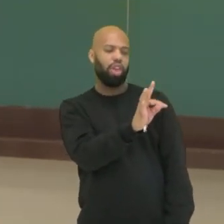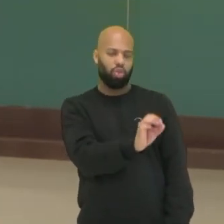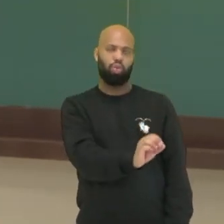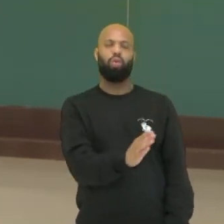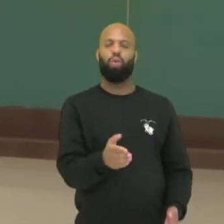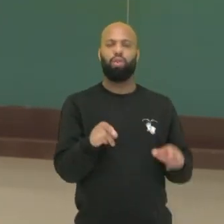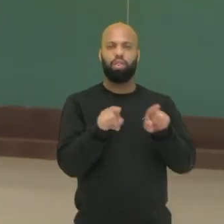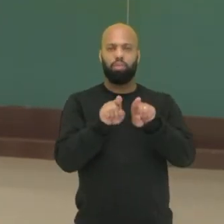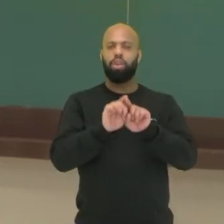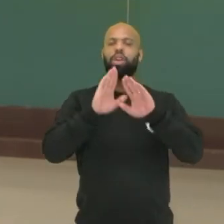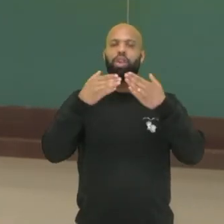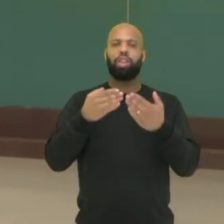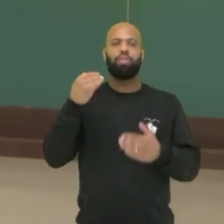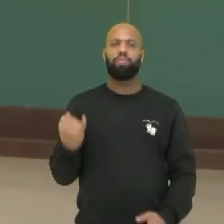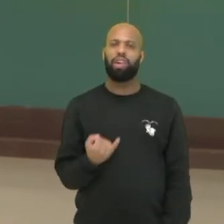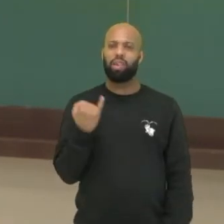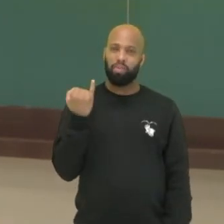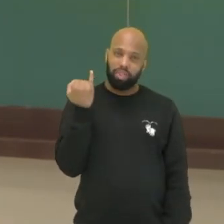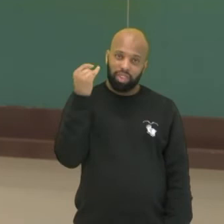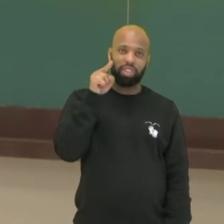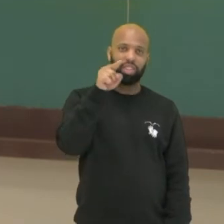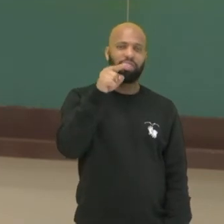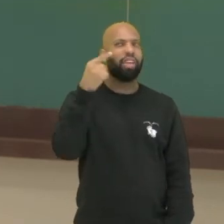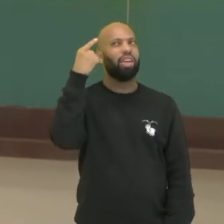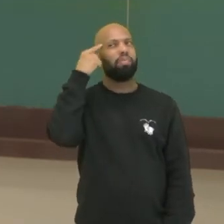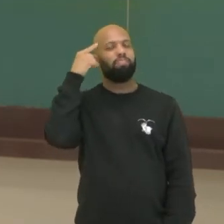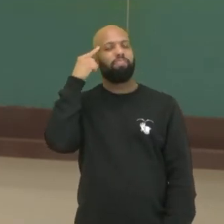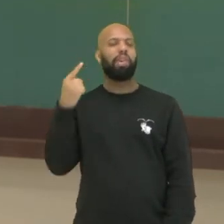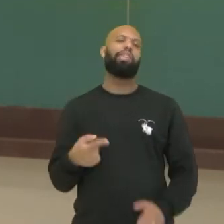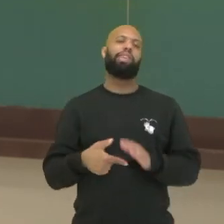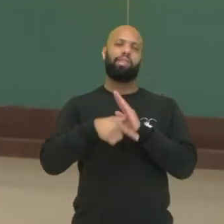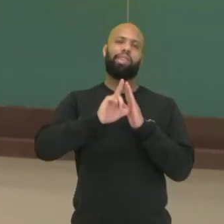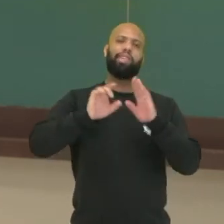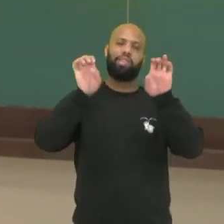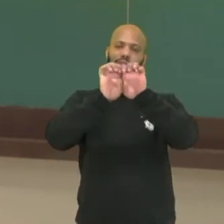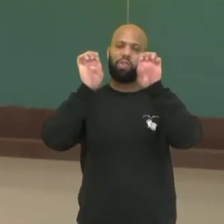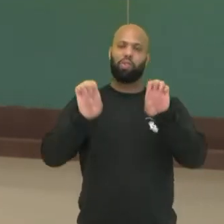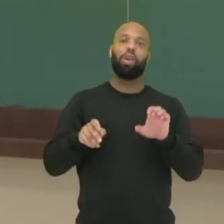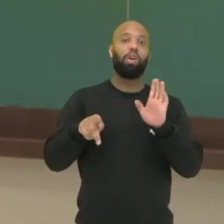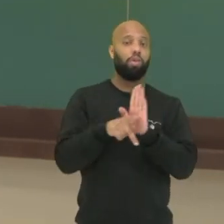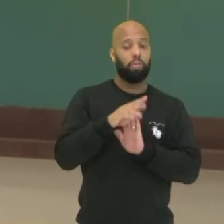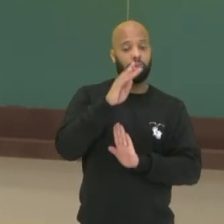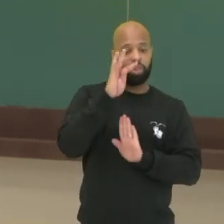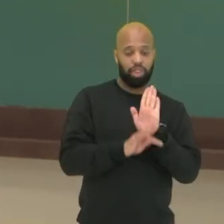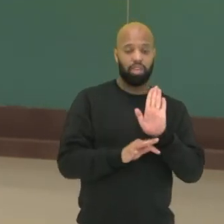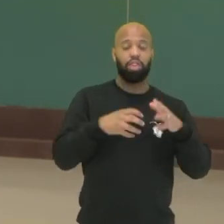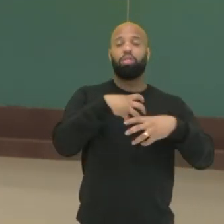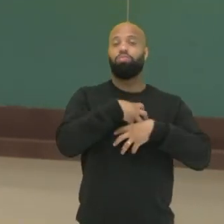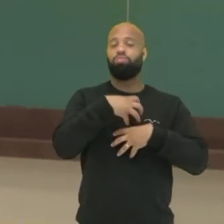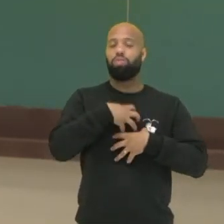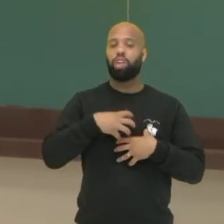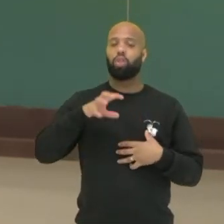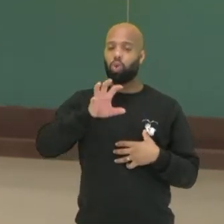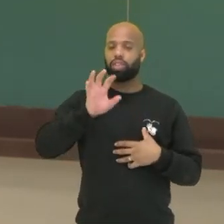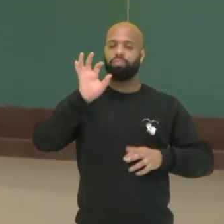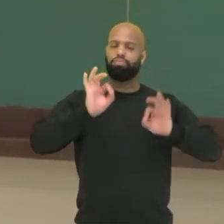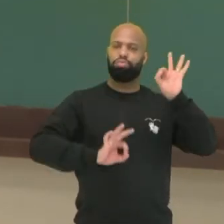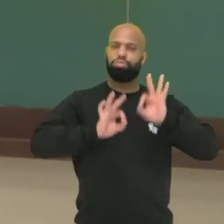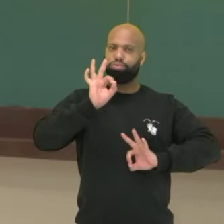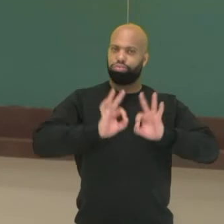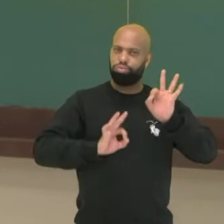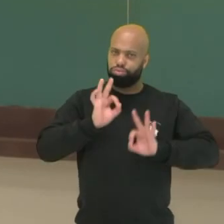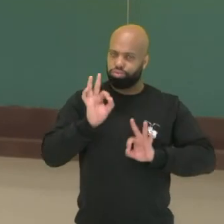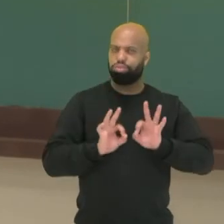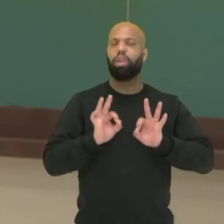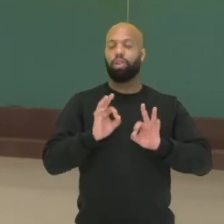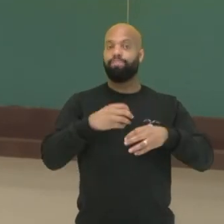Então é importante que você pense bem na estrutura do seu texto, para que ele fique organizado de